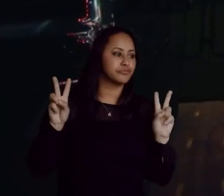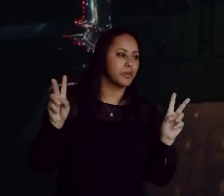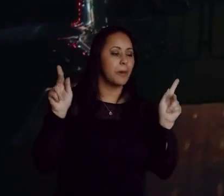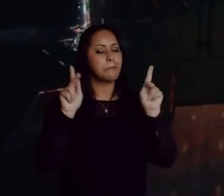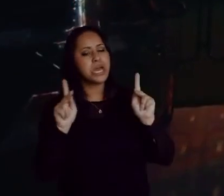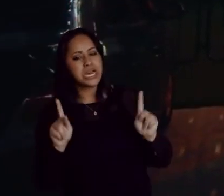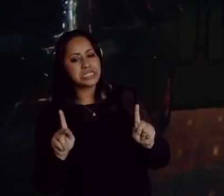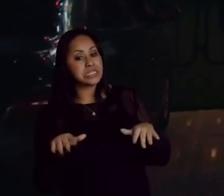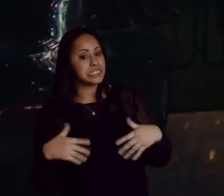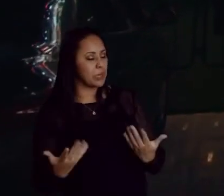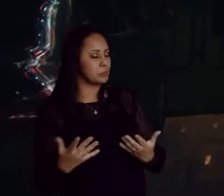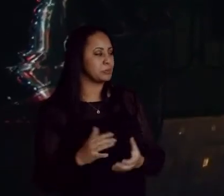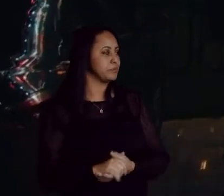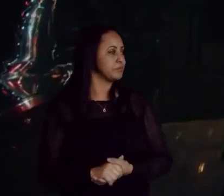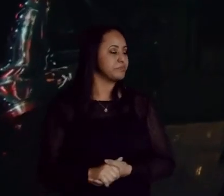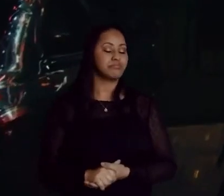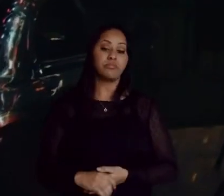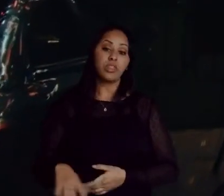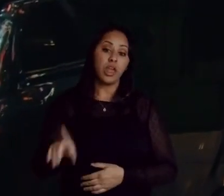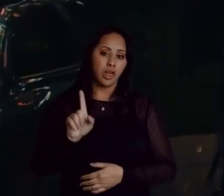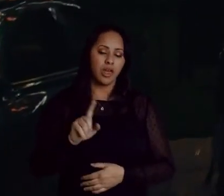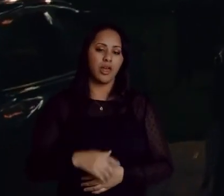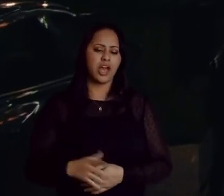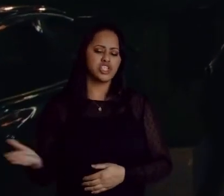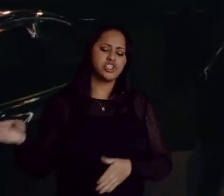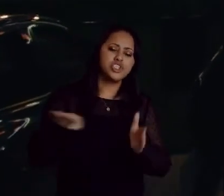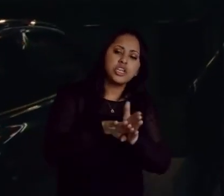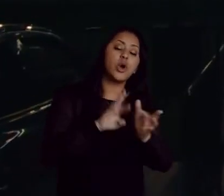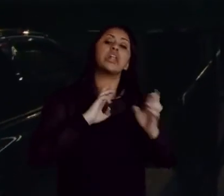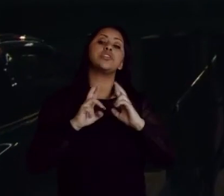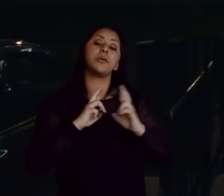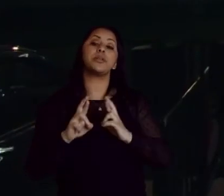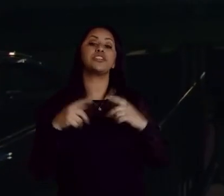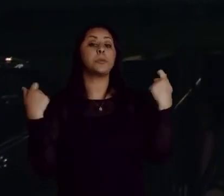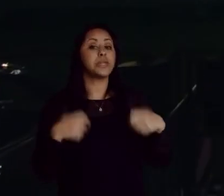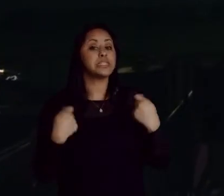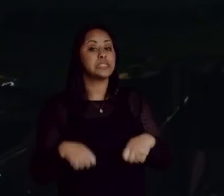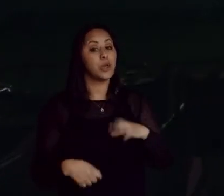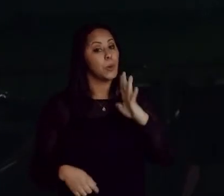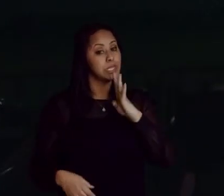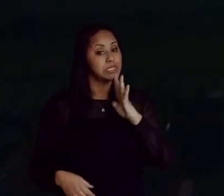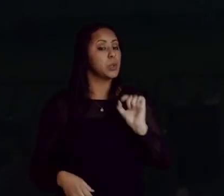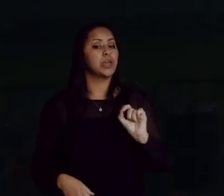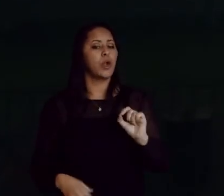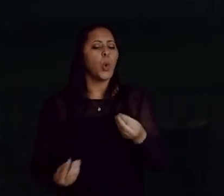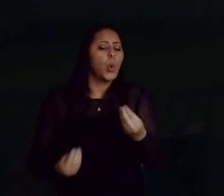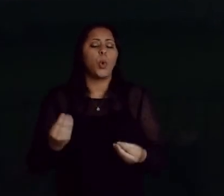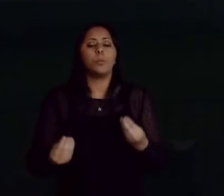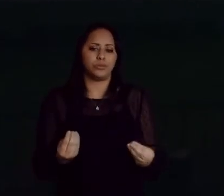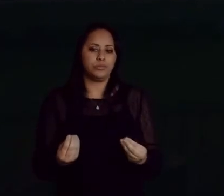Então, escute o que eu vou dizer. Então a gente vem para um relacionamento e nós precisamos conhecer como